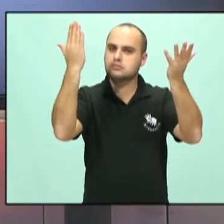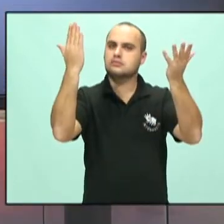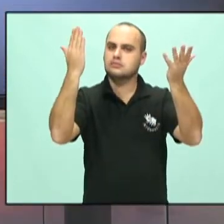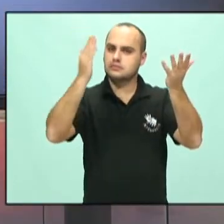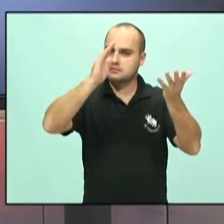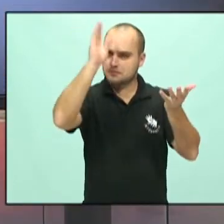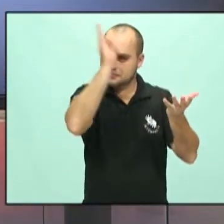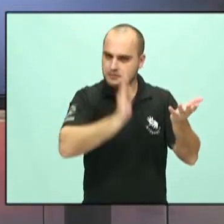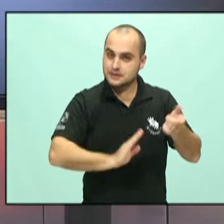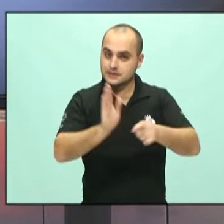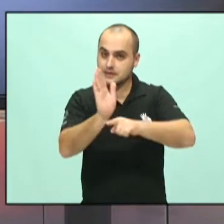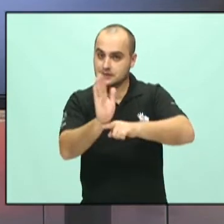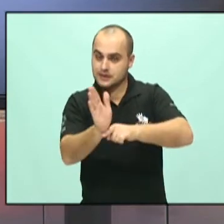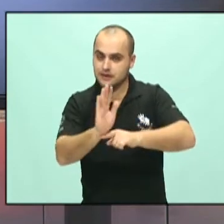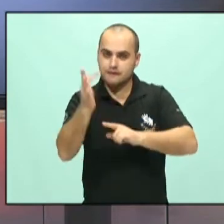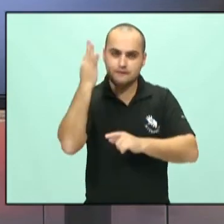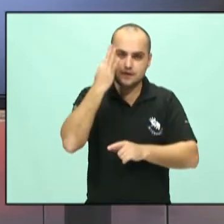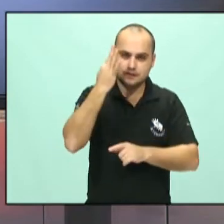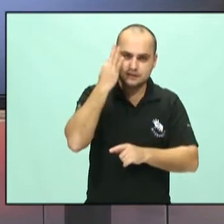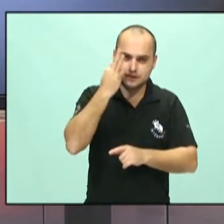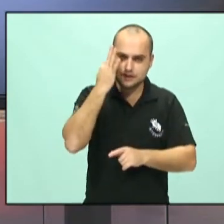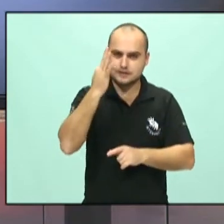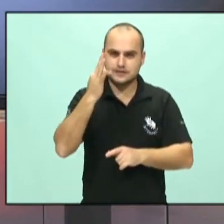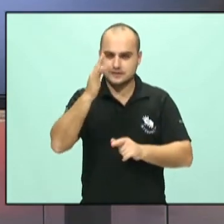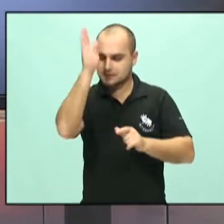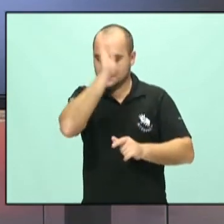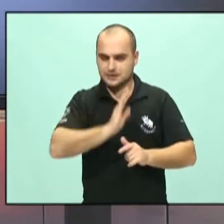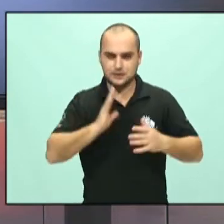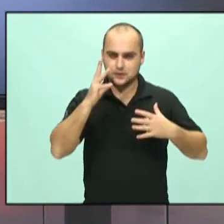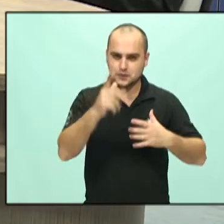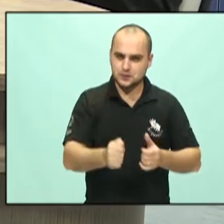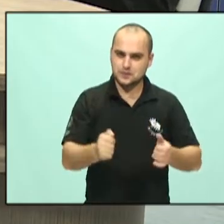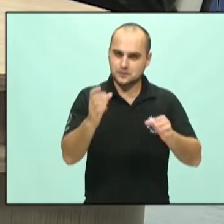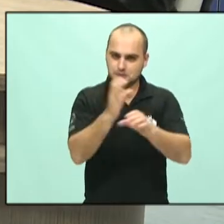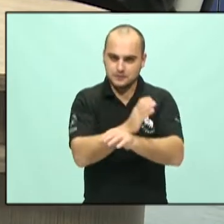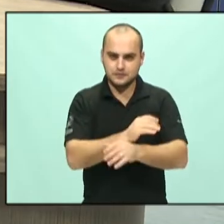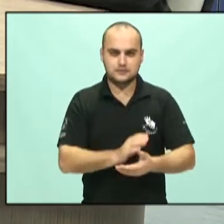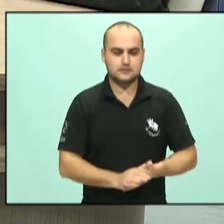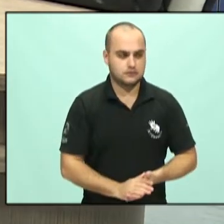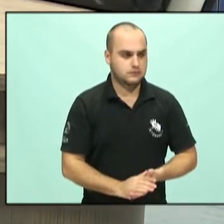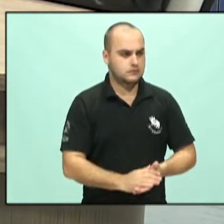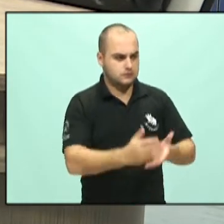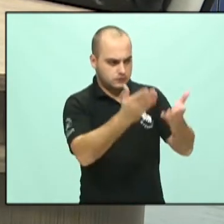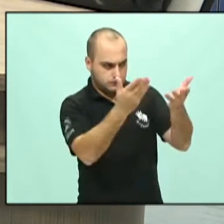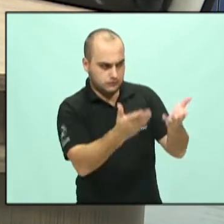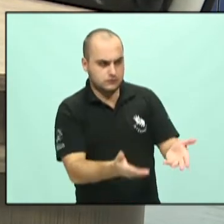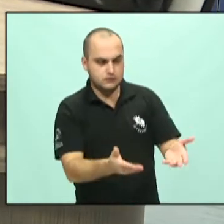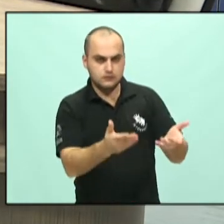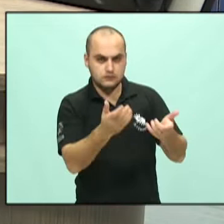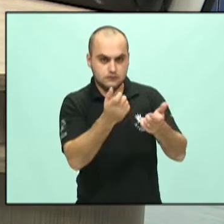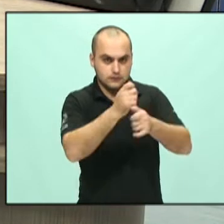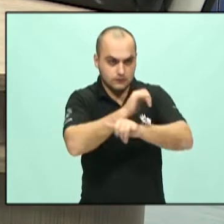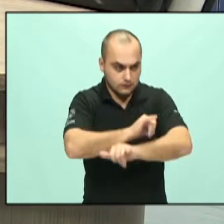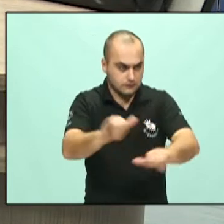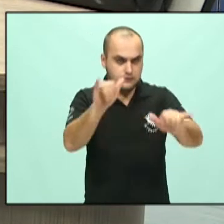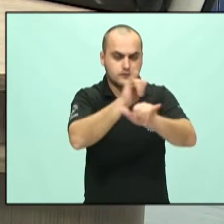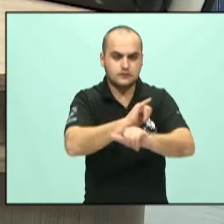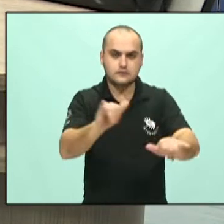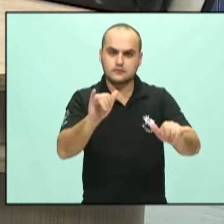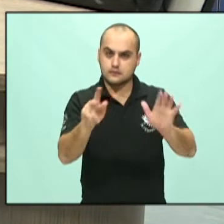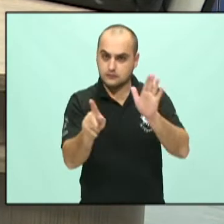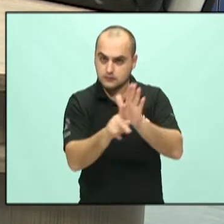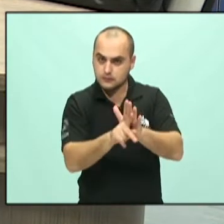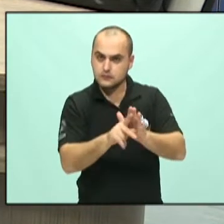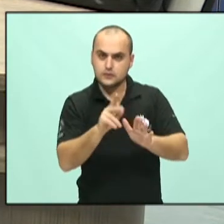Cinema Universitário Tainha Dourada. Bom, vocês estão divulgando esse evento utilizando as